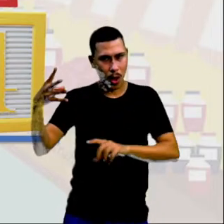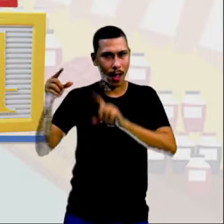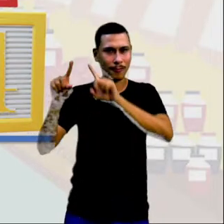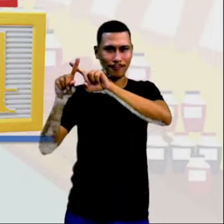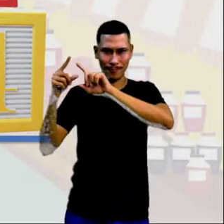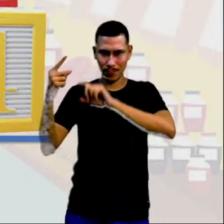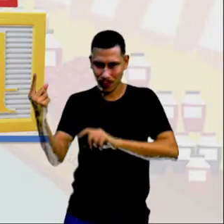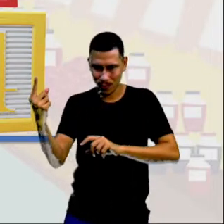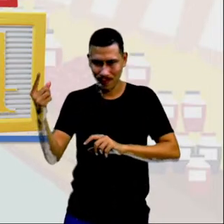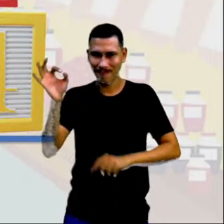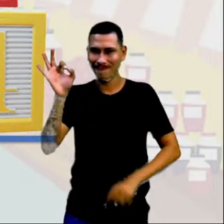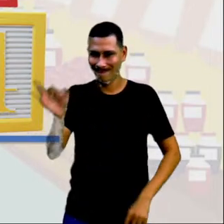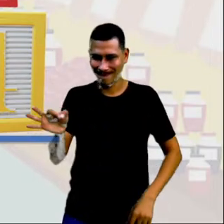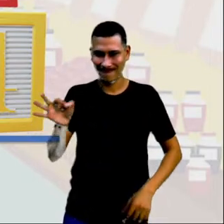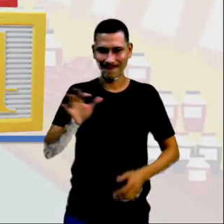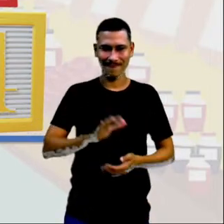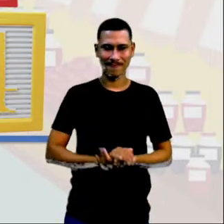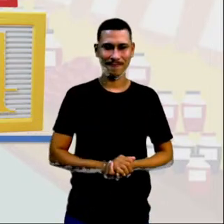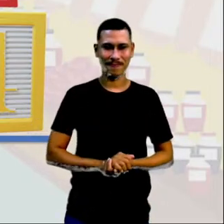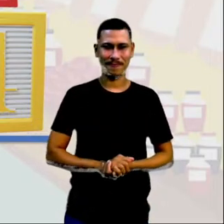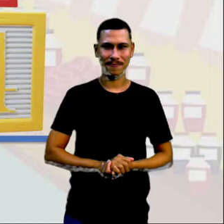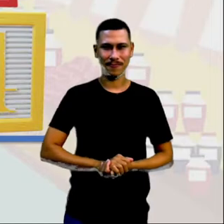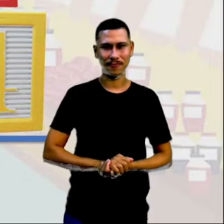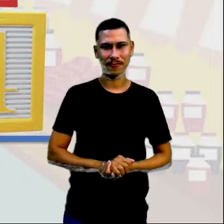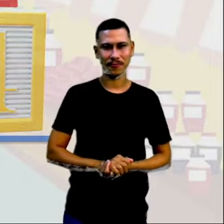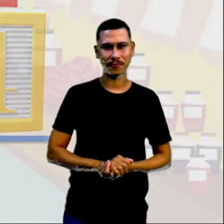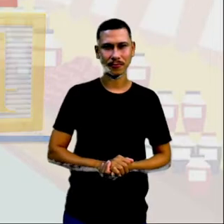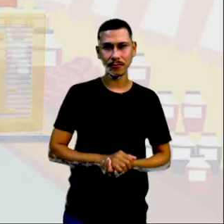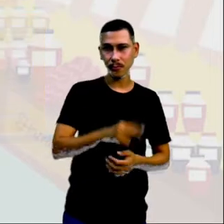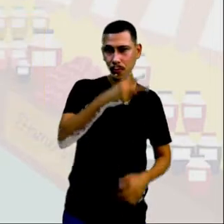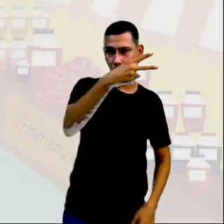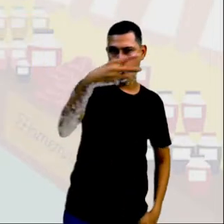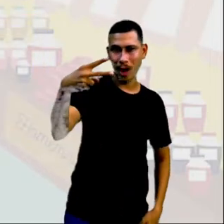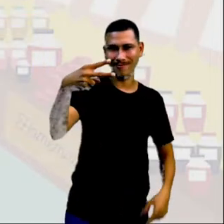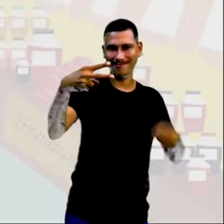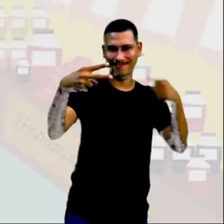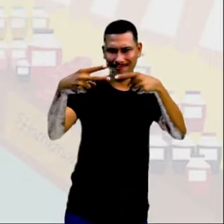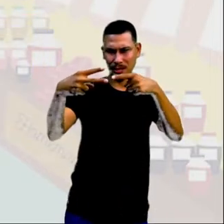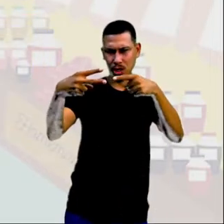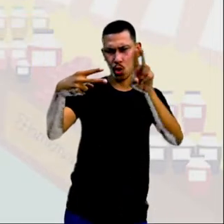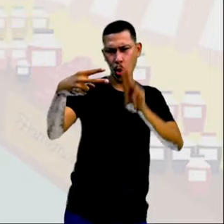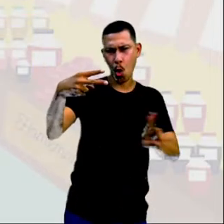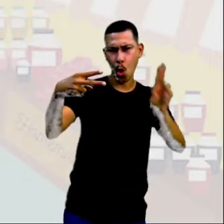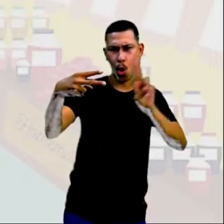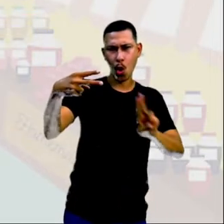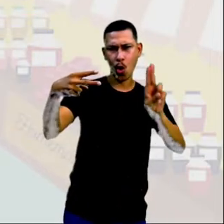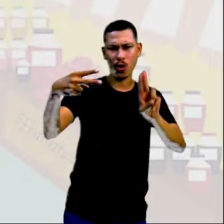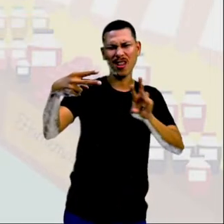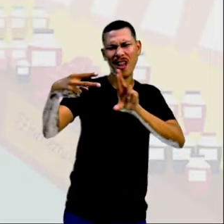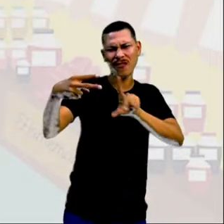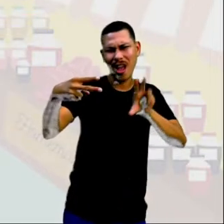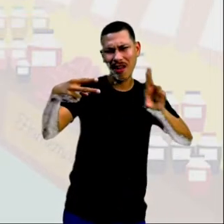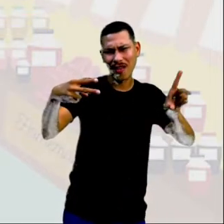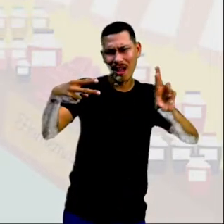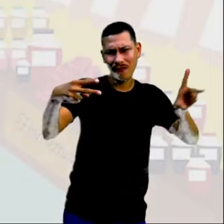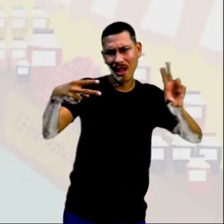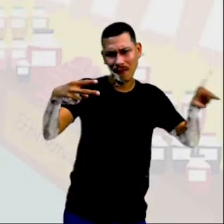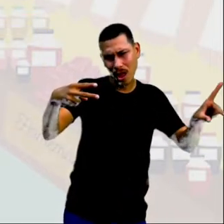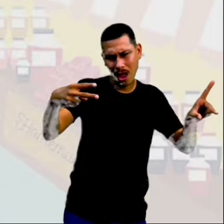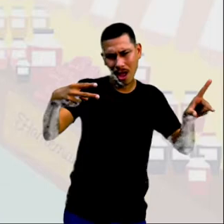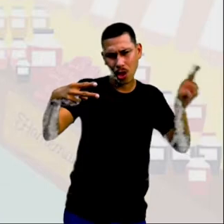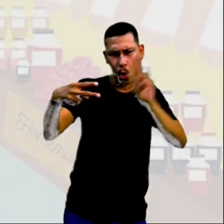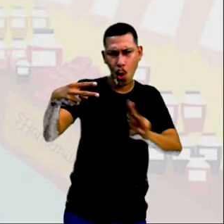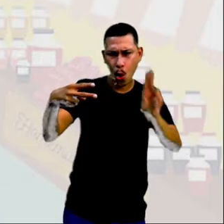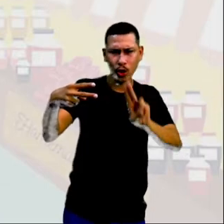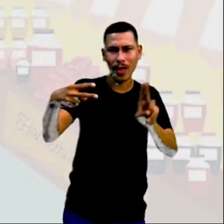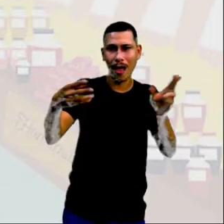mais 1. Essa soma, tá bom? E a igualdade, ela não vai servir só para isso. Ela vai manter o equilíbrio sempre.